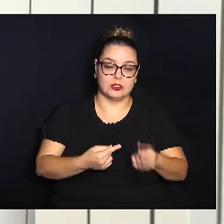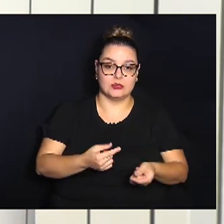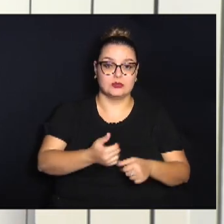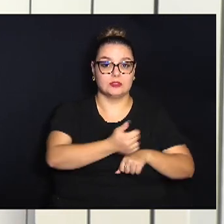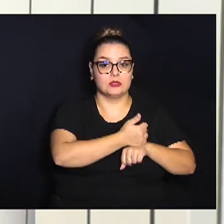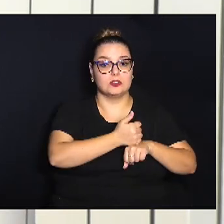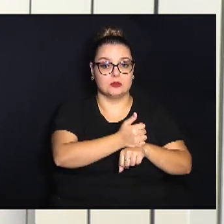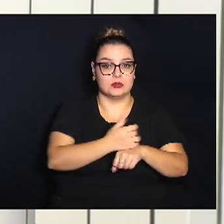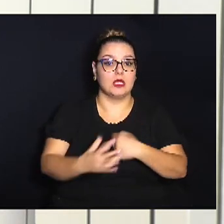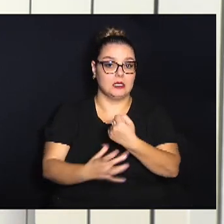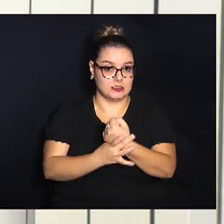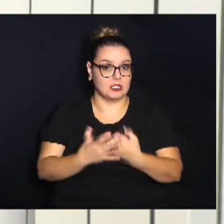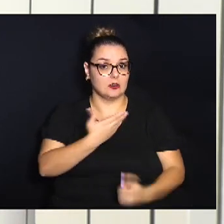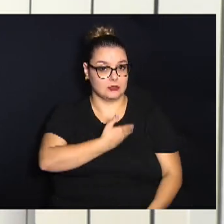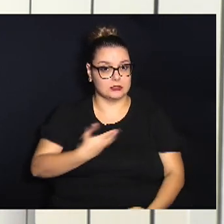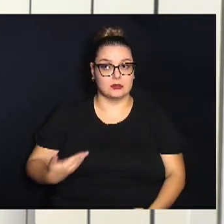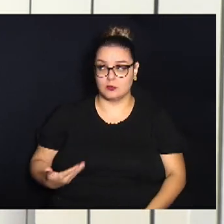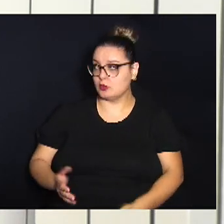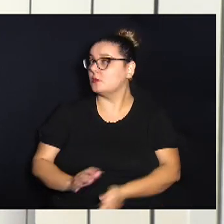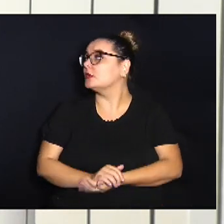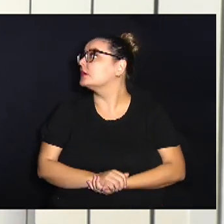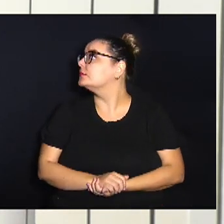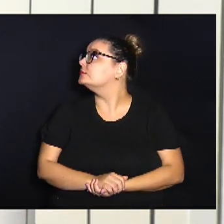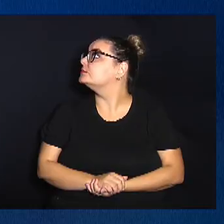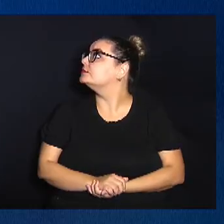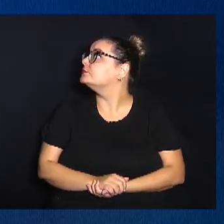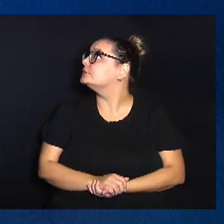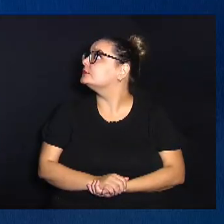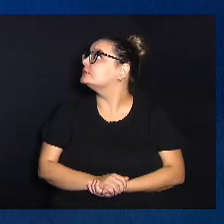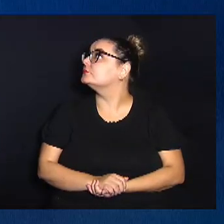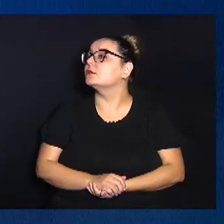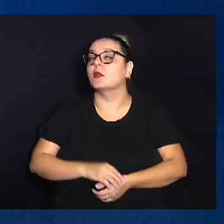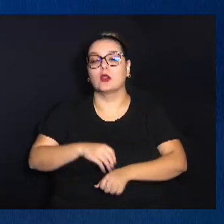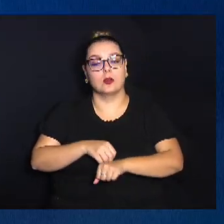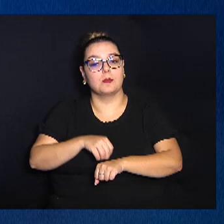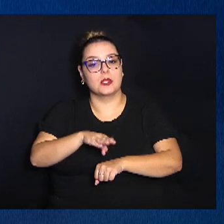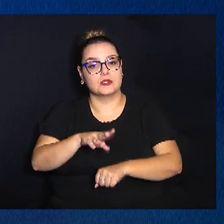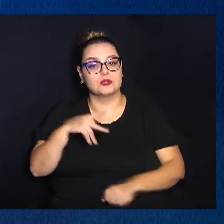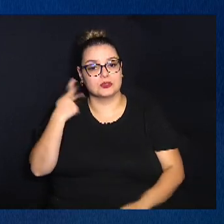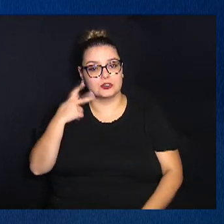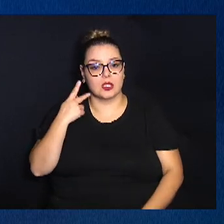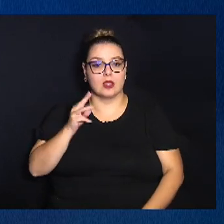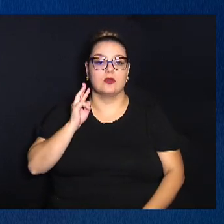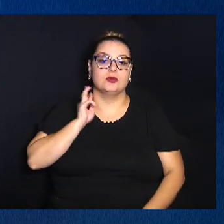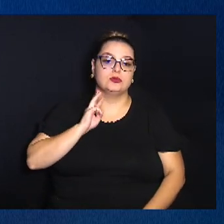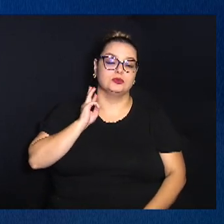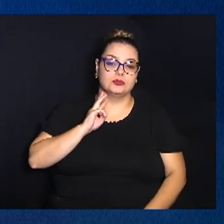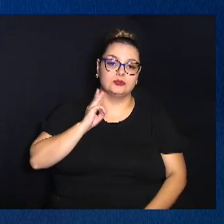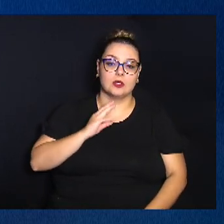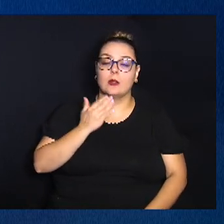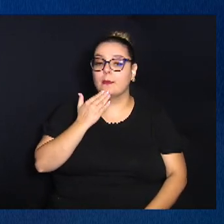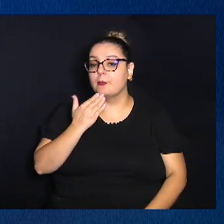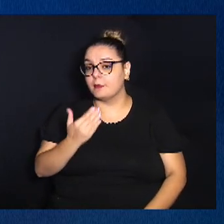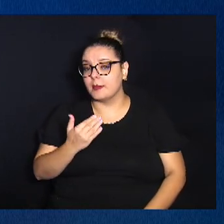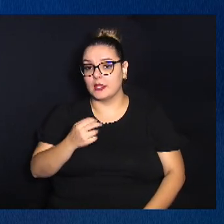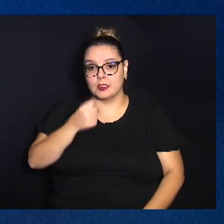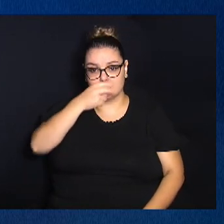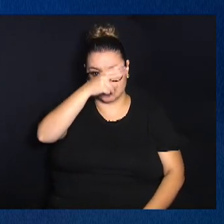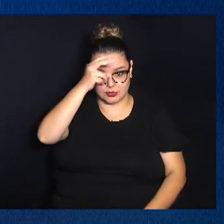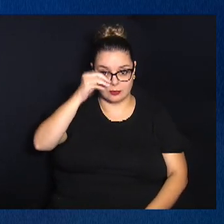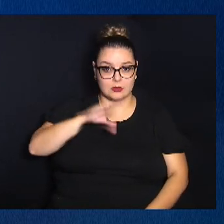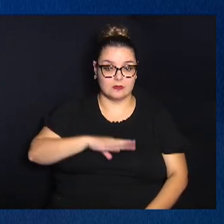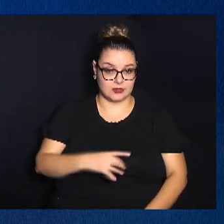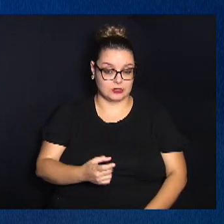da segurança pública. Uma indicação do vereador Cecílio Santos solicita ao prefeito de